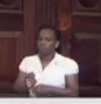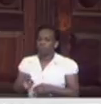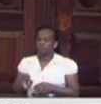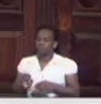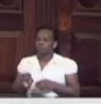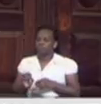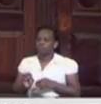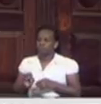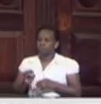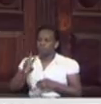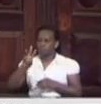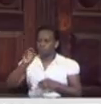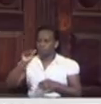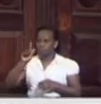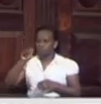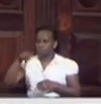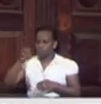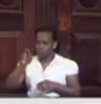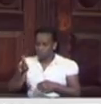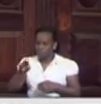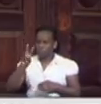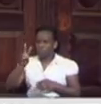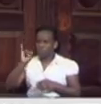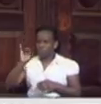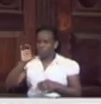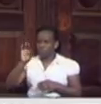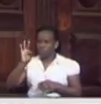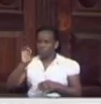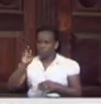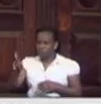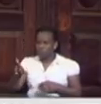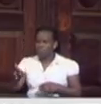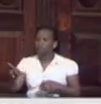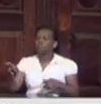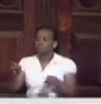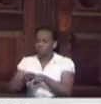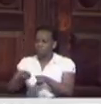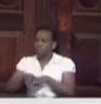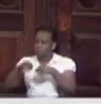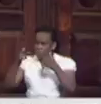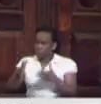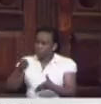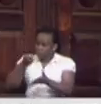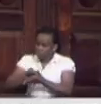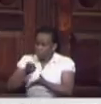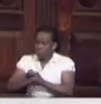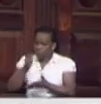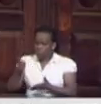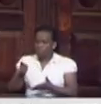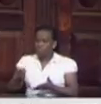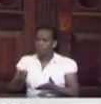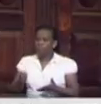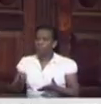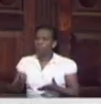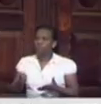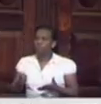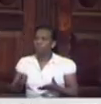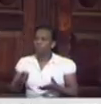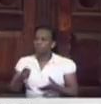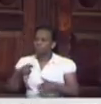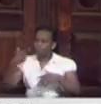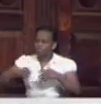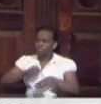Janeiro, Wagner Victer. Inclusive fiz uma fala cobrando do secretário mais diálogo,